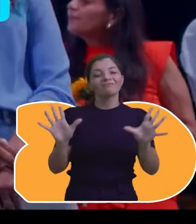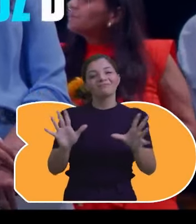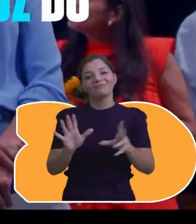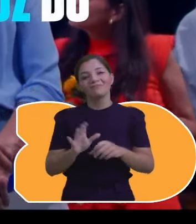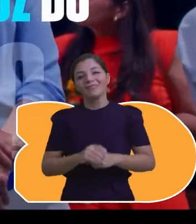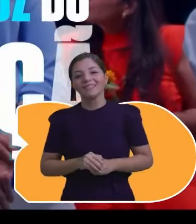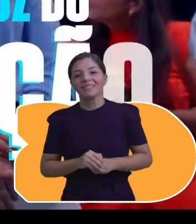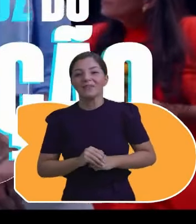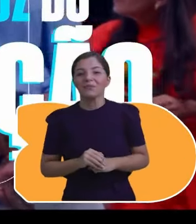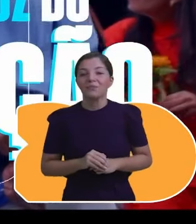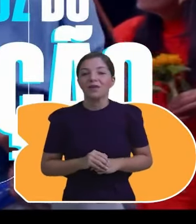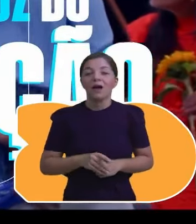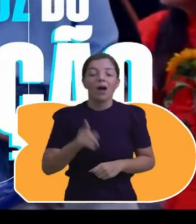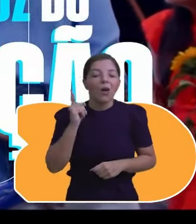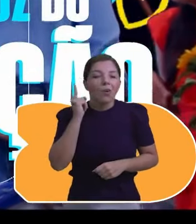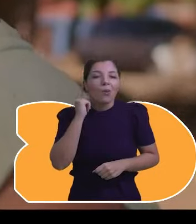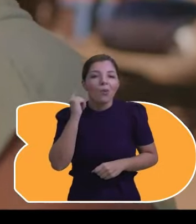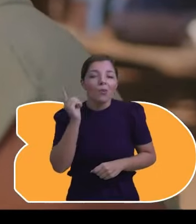A voz do